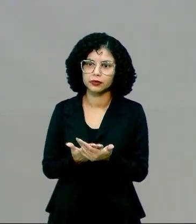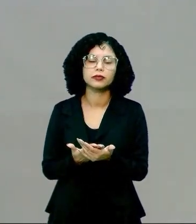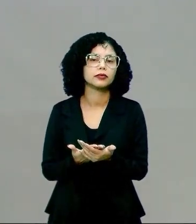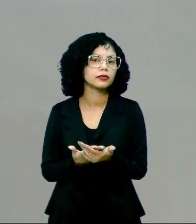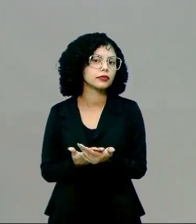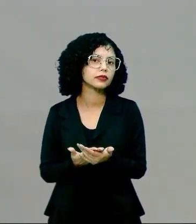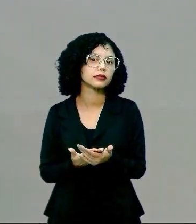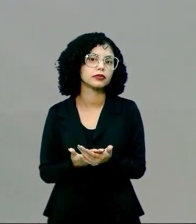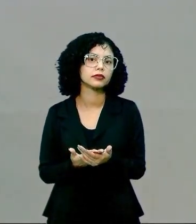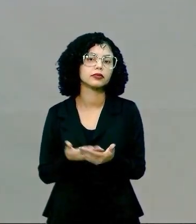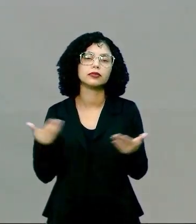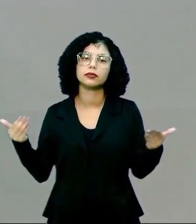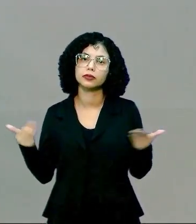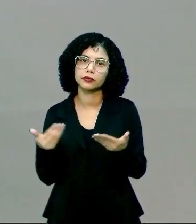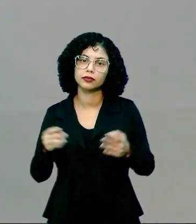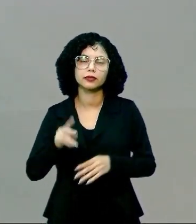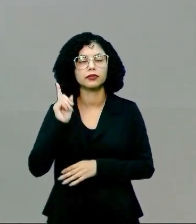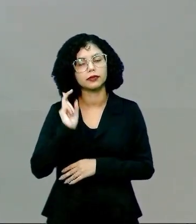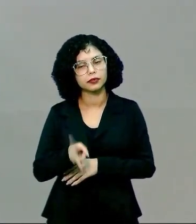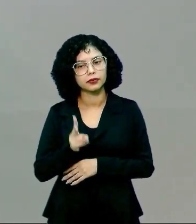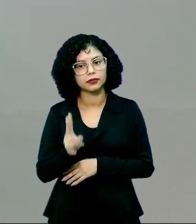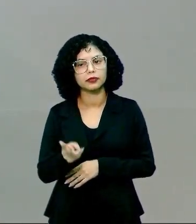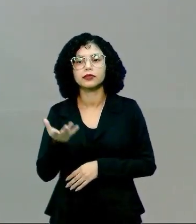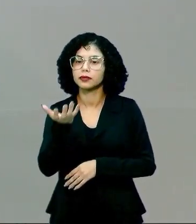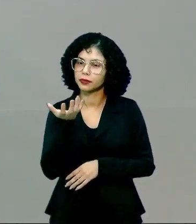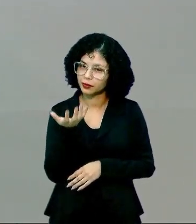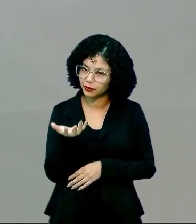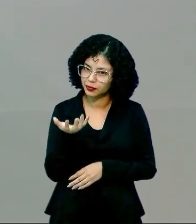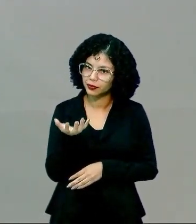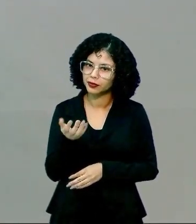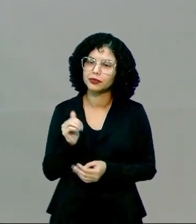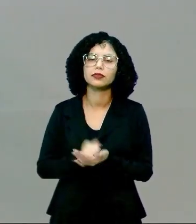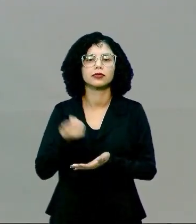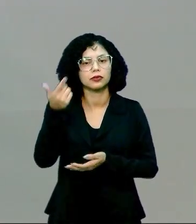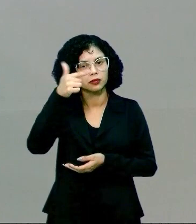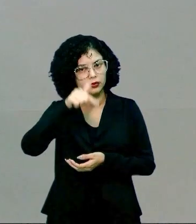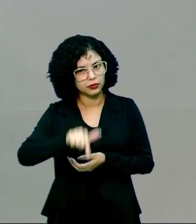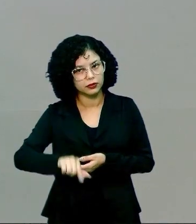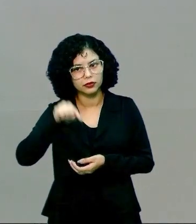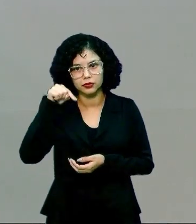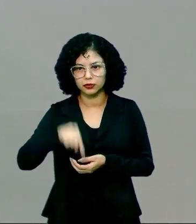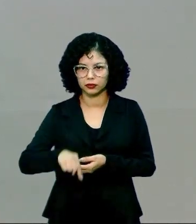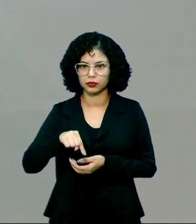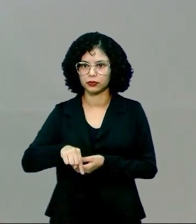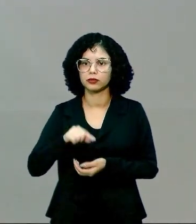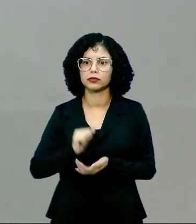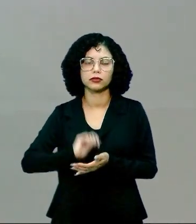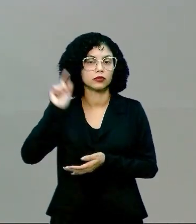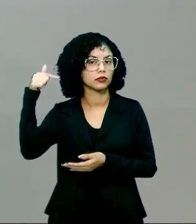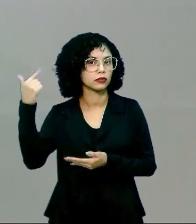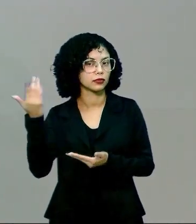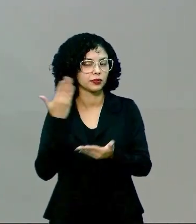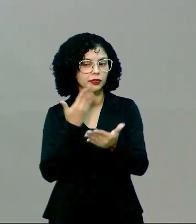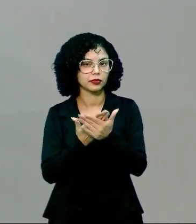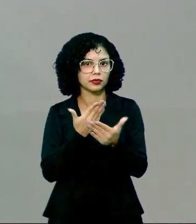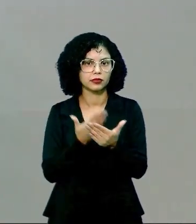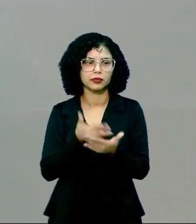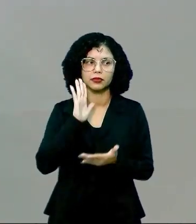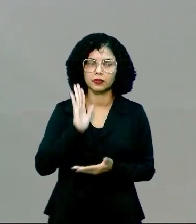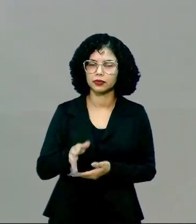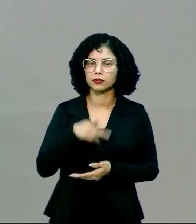componente curricular e todas as vezes que você quiser assistir esta aula ou outras aulas